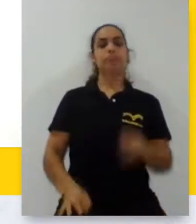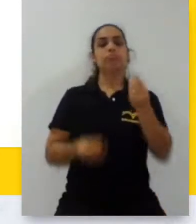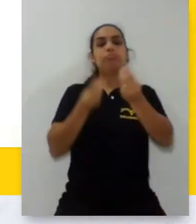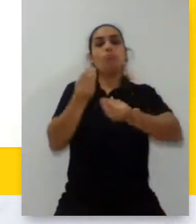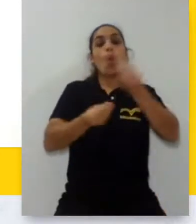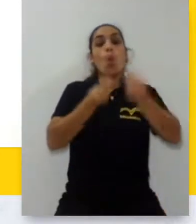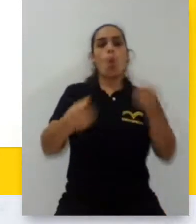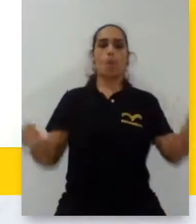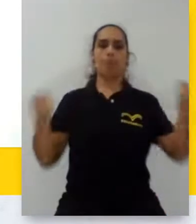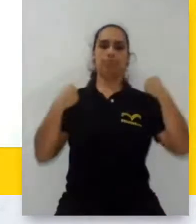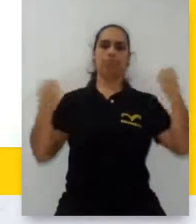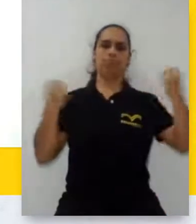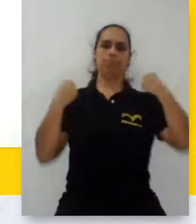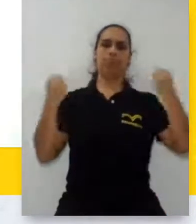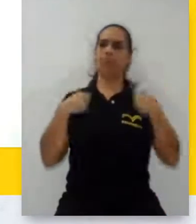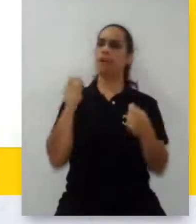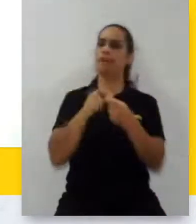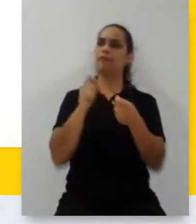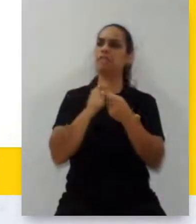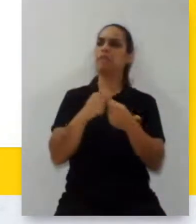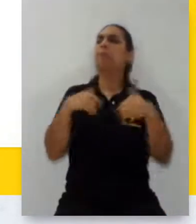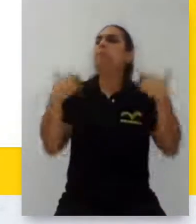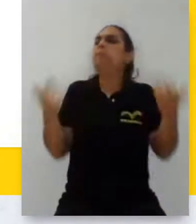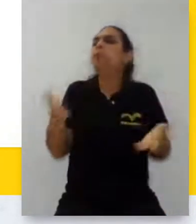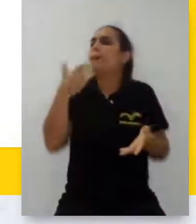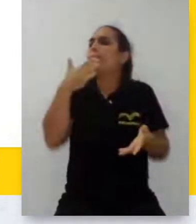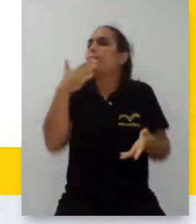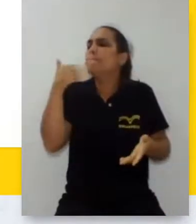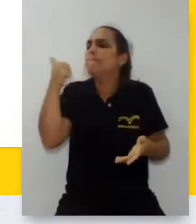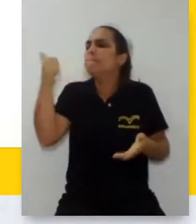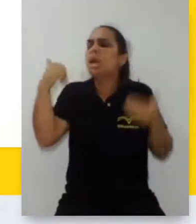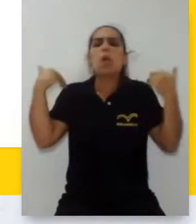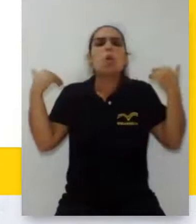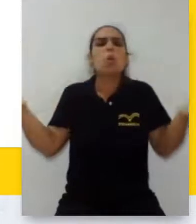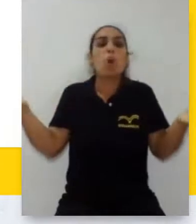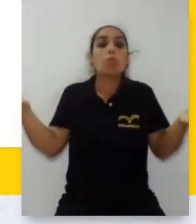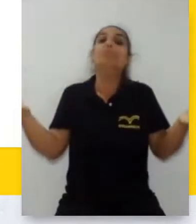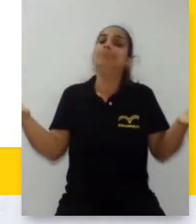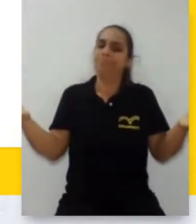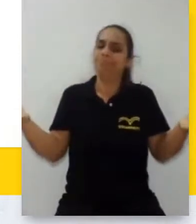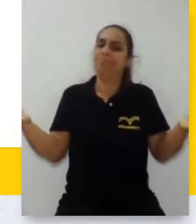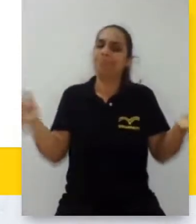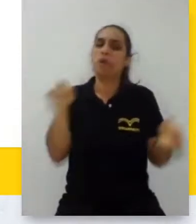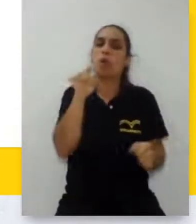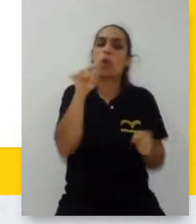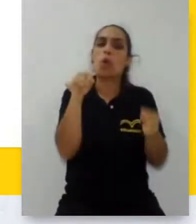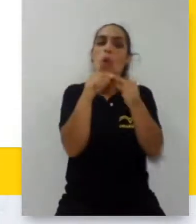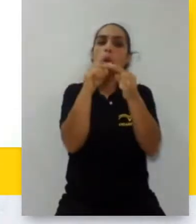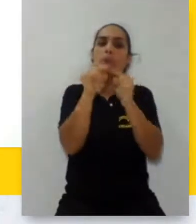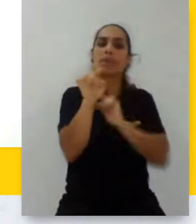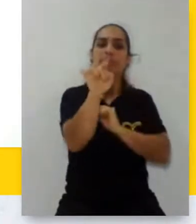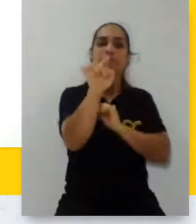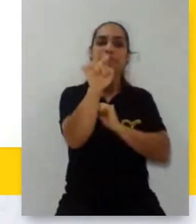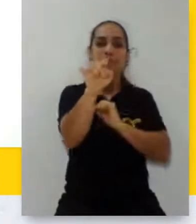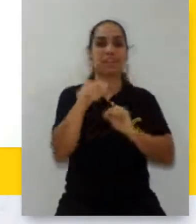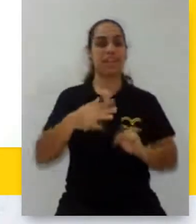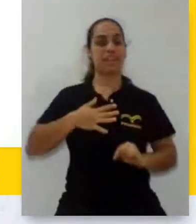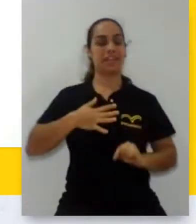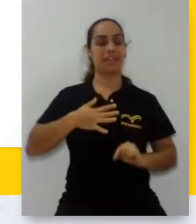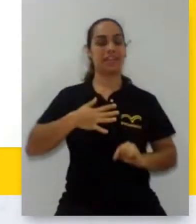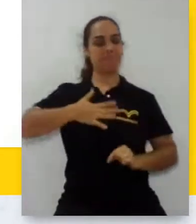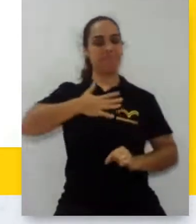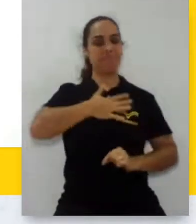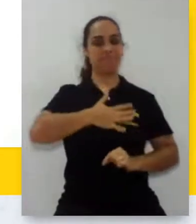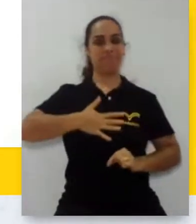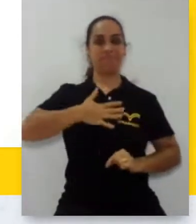prazer, tá? Vou começar algo hoje. Se você está começando algo hoje, se você é sedentário, talvez você não vai ter prazer, não vai ser assim